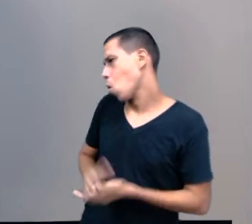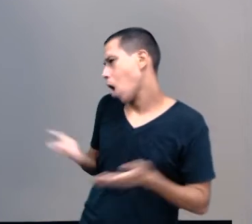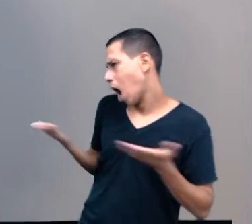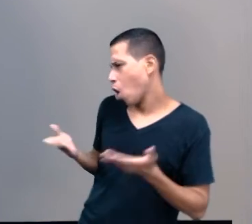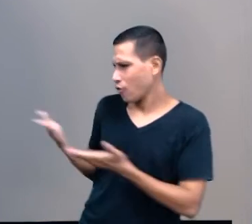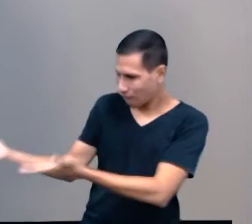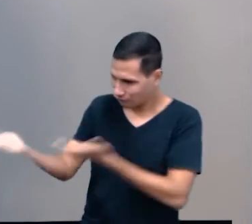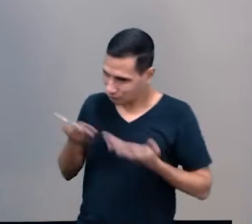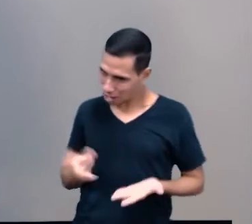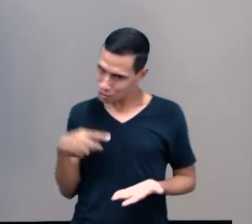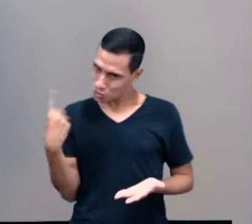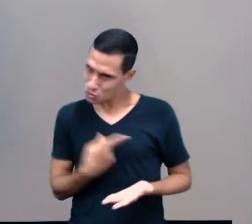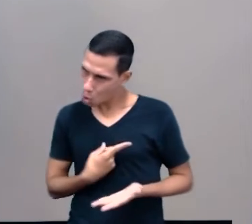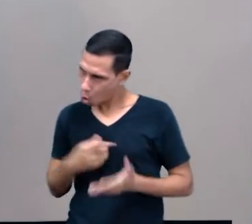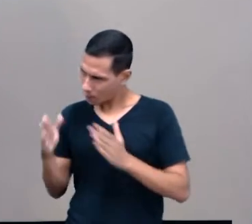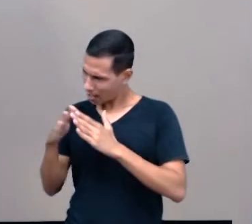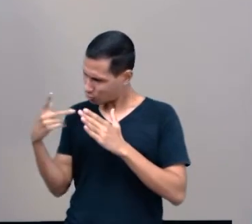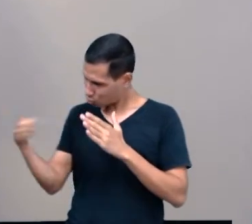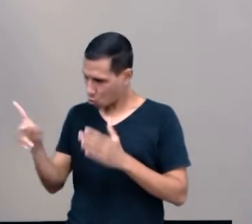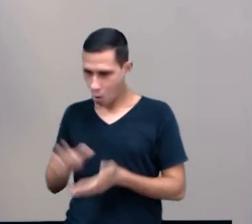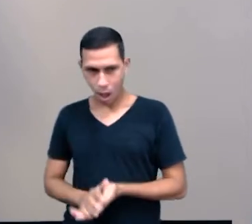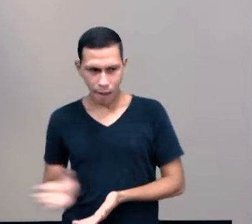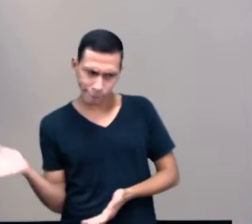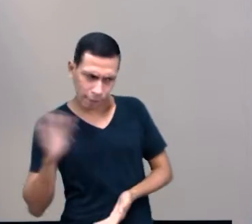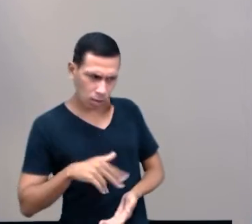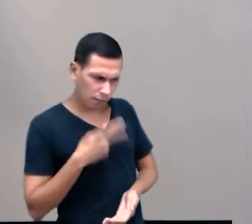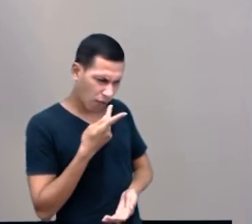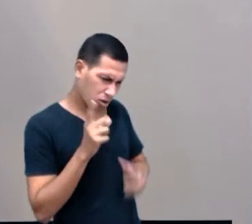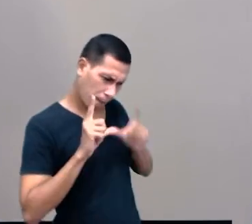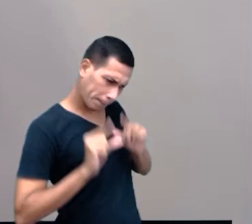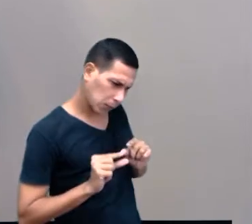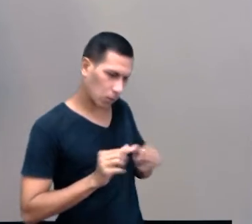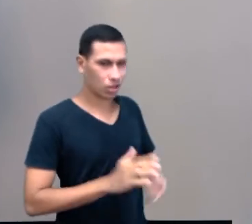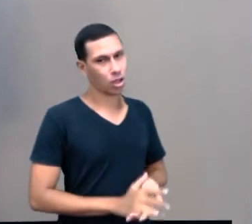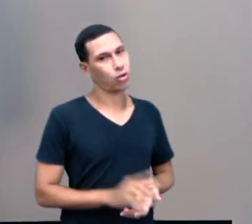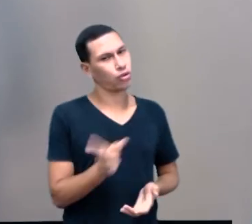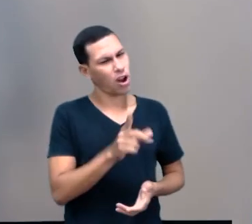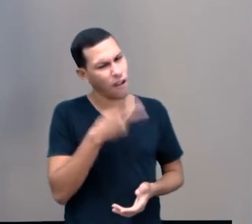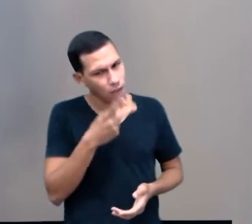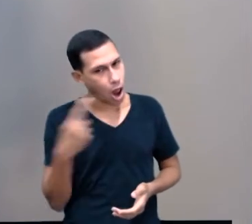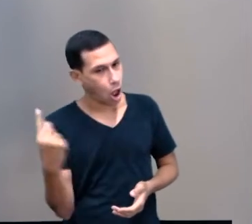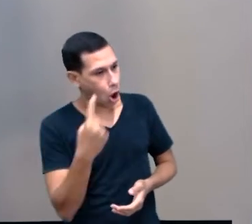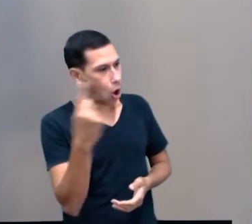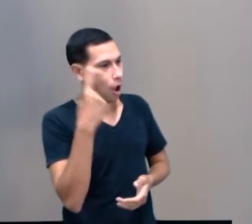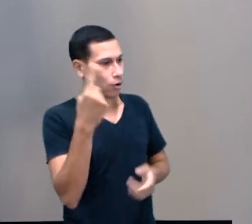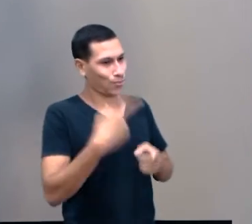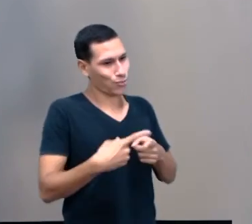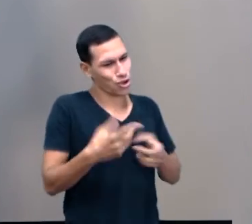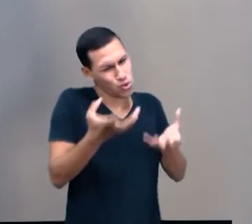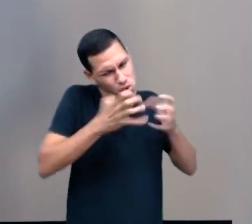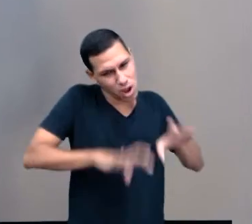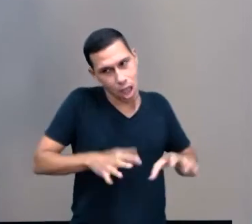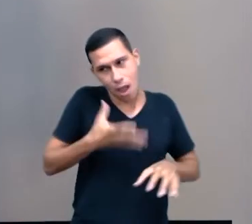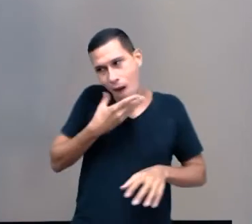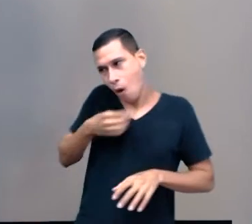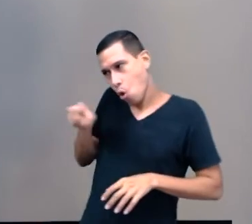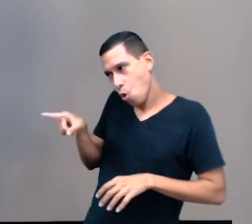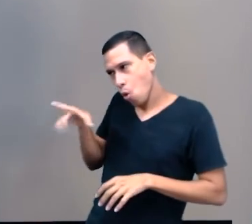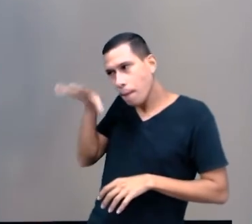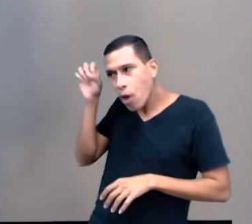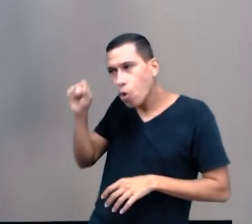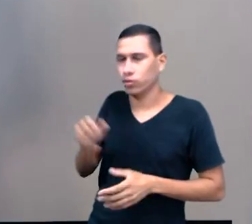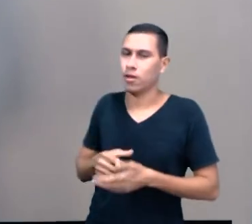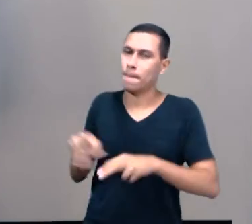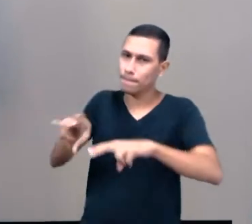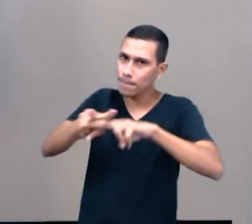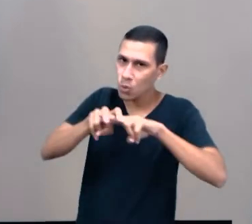para ir para a sua casa, anda, ela está falando baixinho, ela não está falando alto, ela não quer que o rapaz ali escute, por isso que